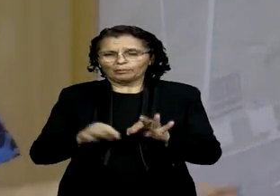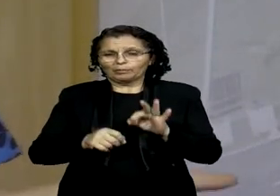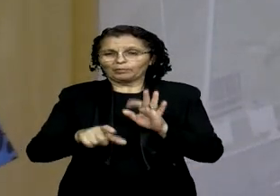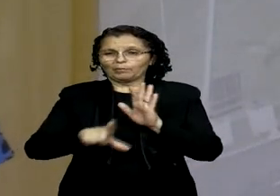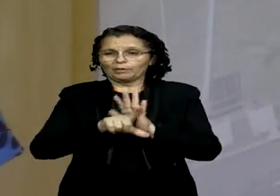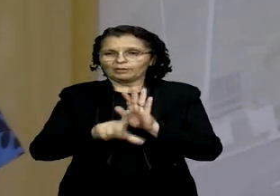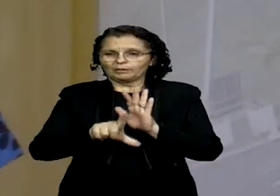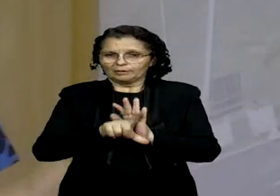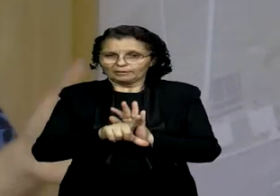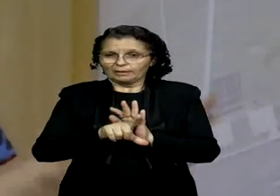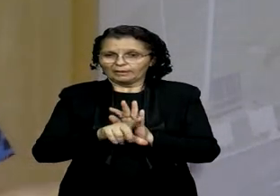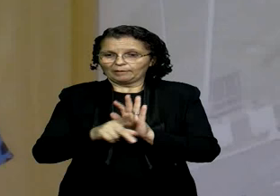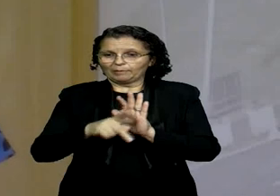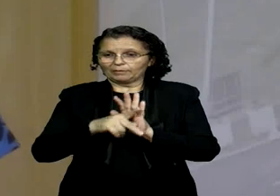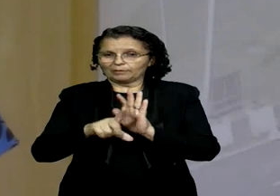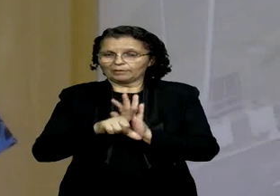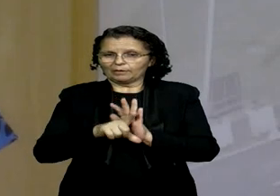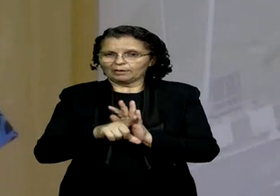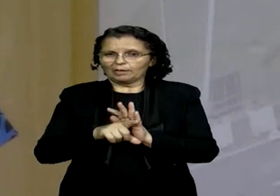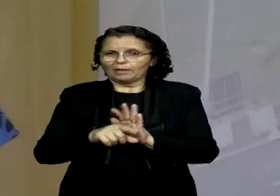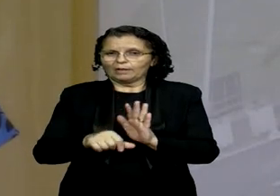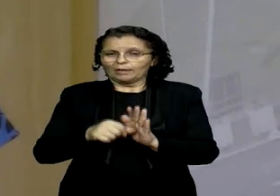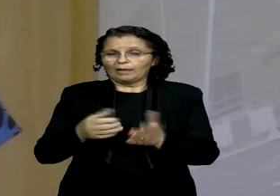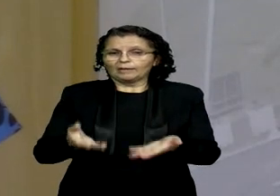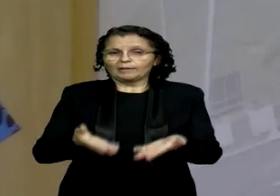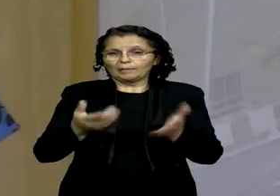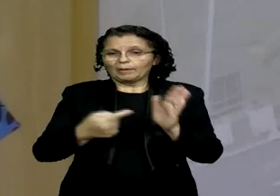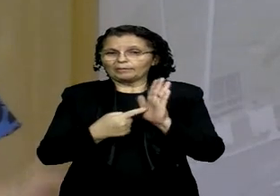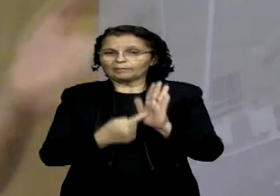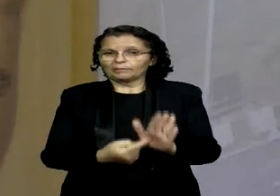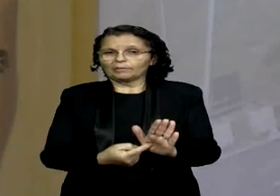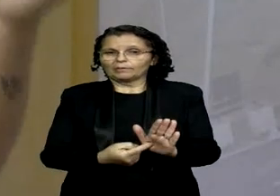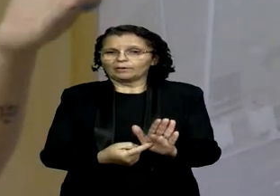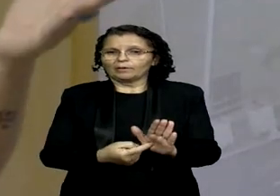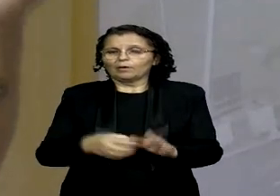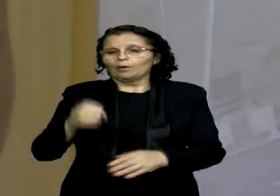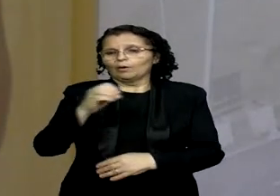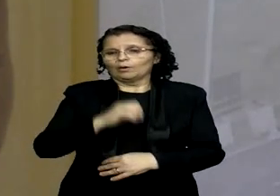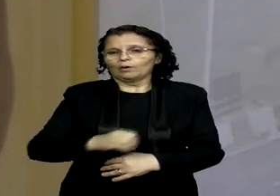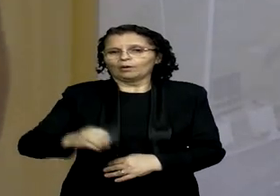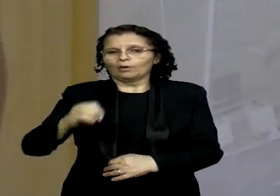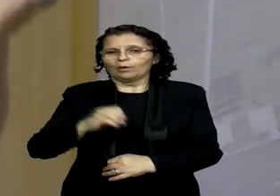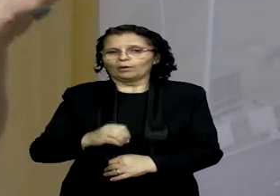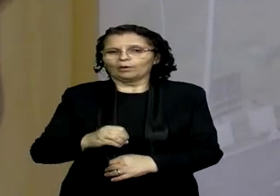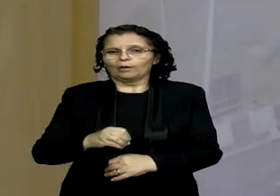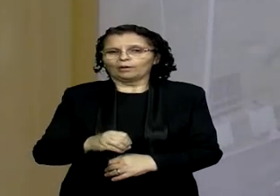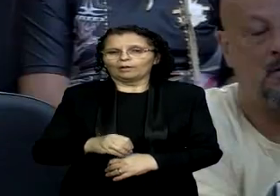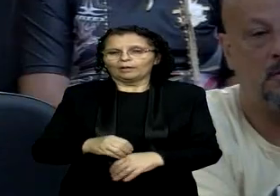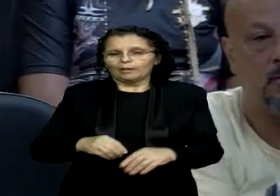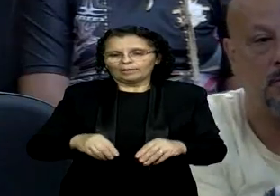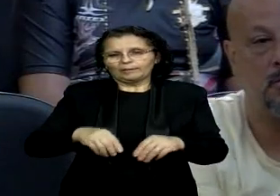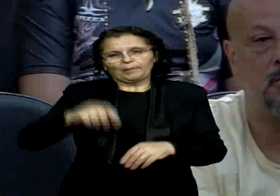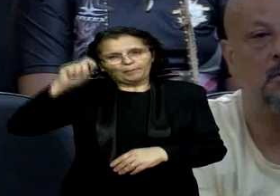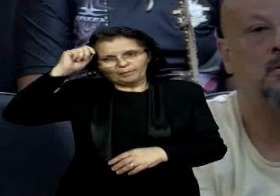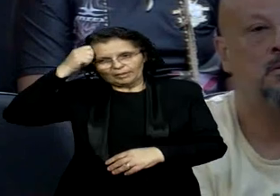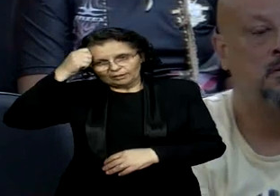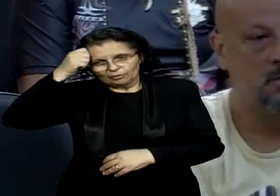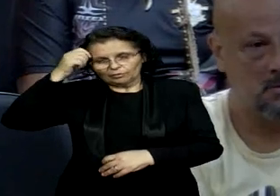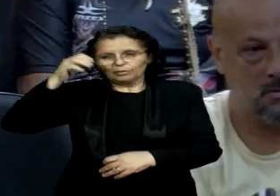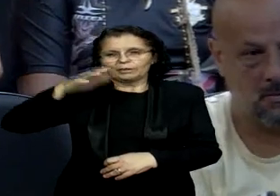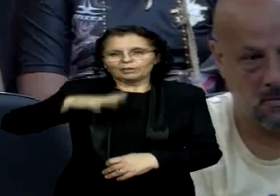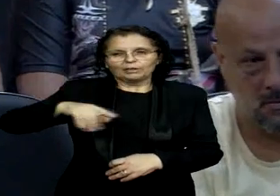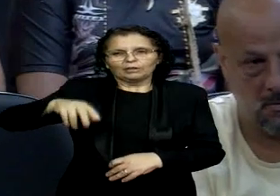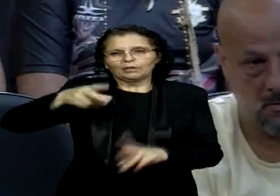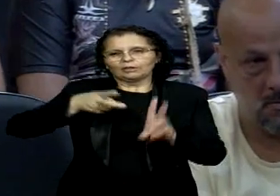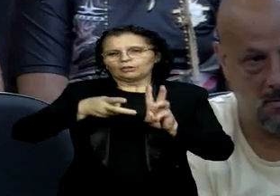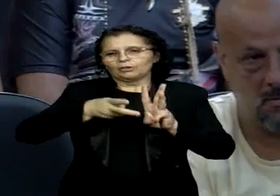que a gente pretende apresentar agora ainda, no primeiro semestre, que chama Osasco é Solo Preto e Indígena, que vai contar